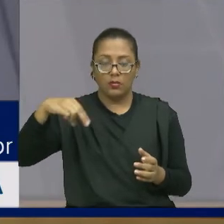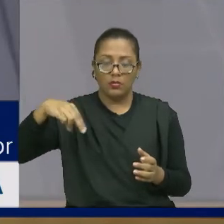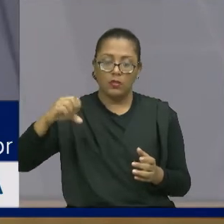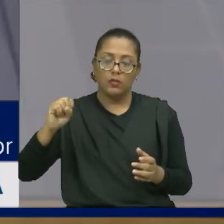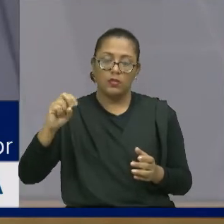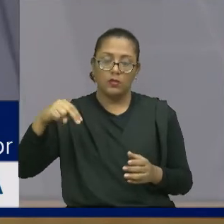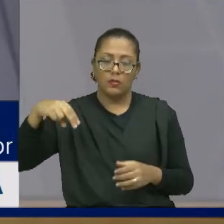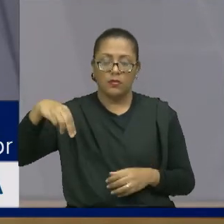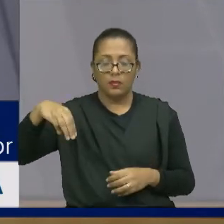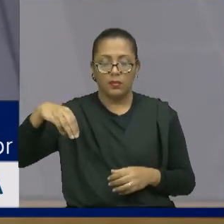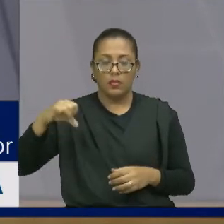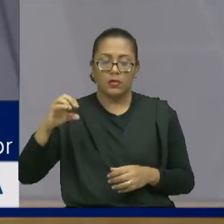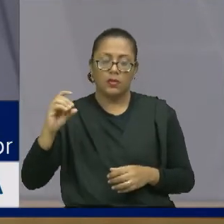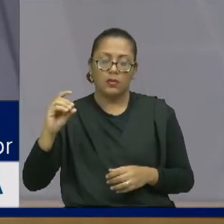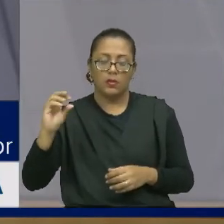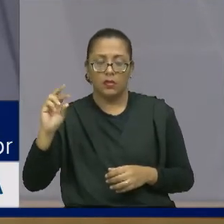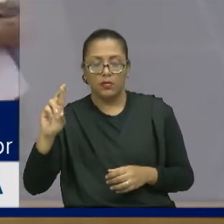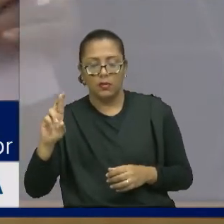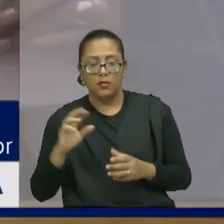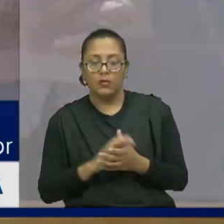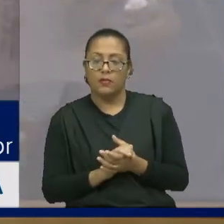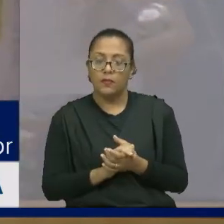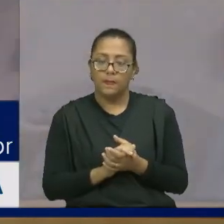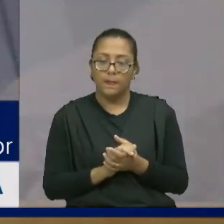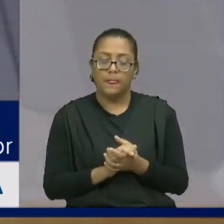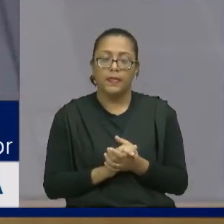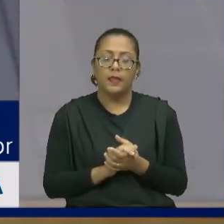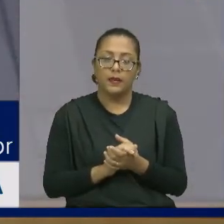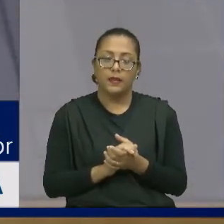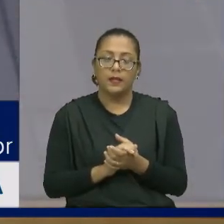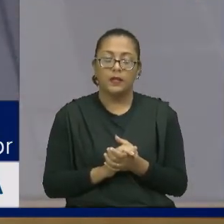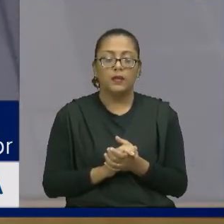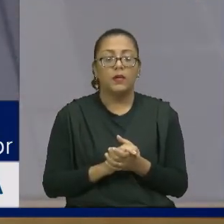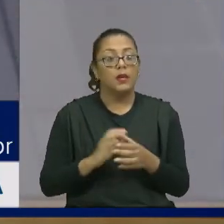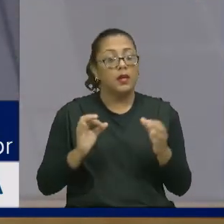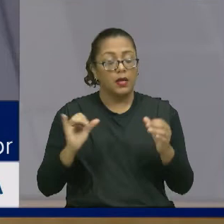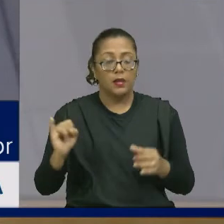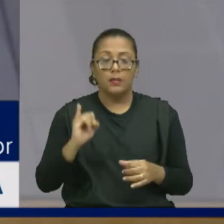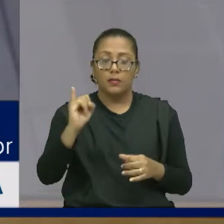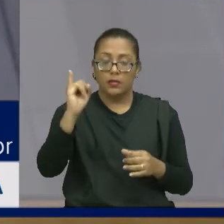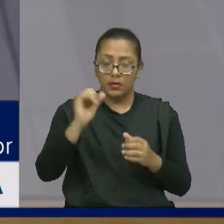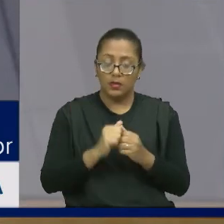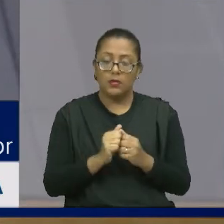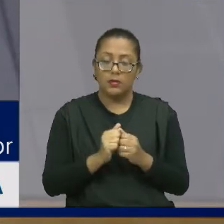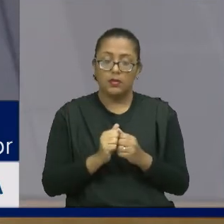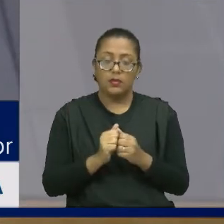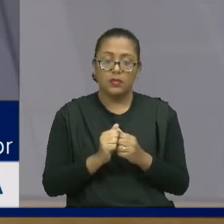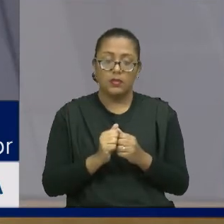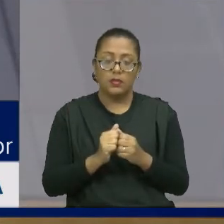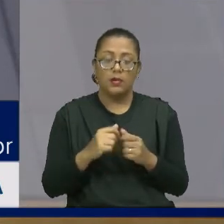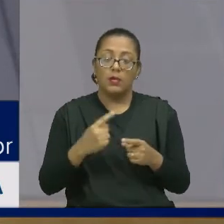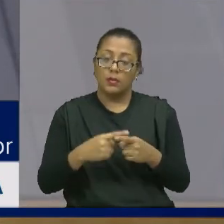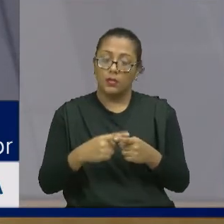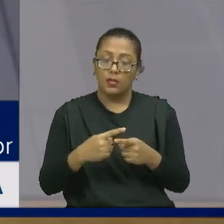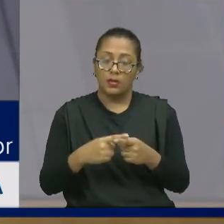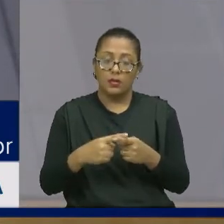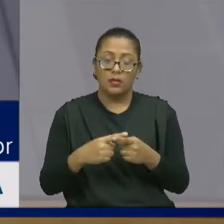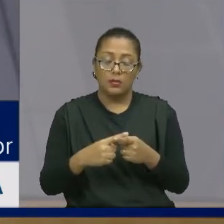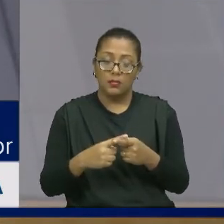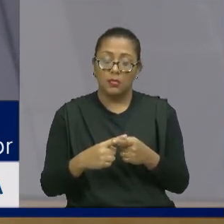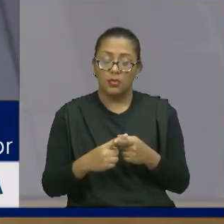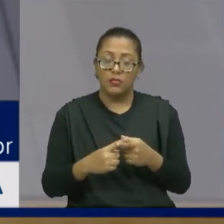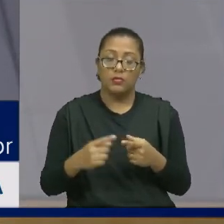totalmente distintos e a manutenção desse dispositivo pode gerar riscos